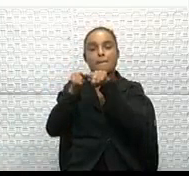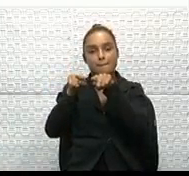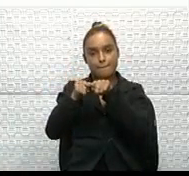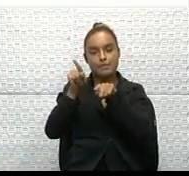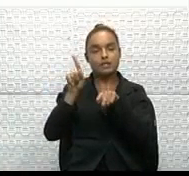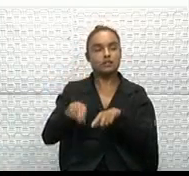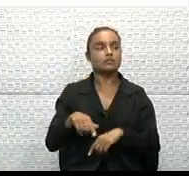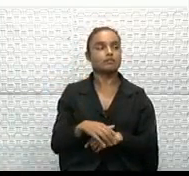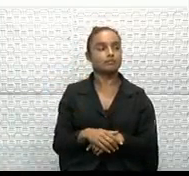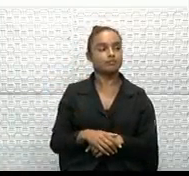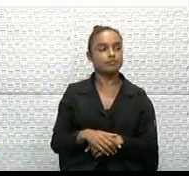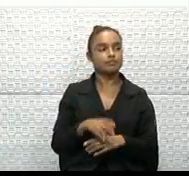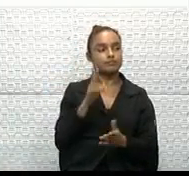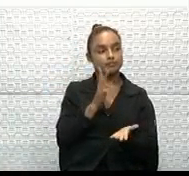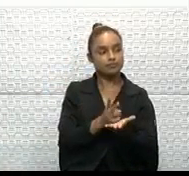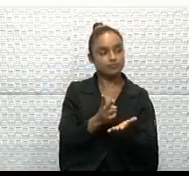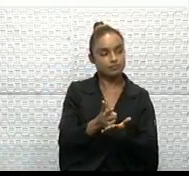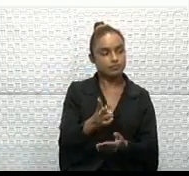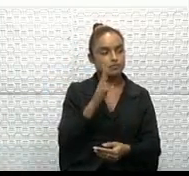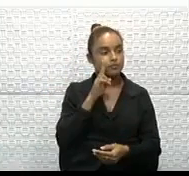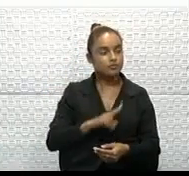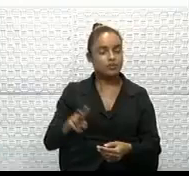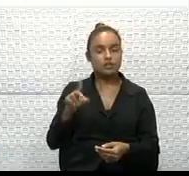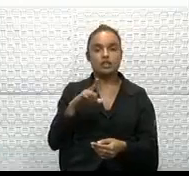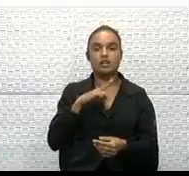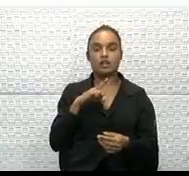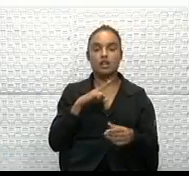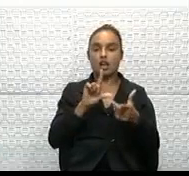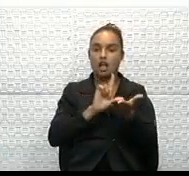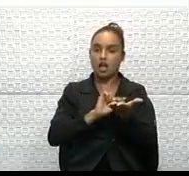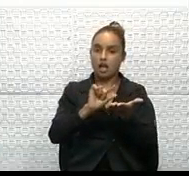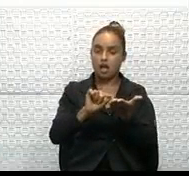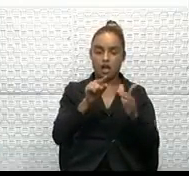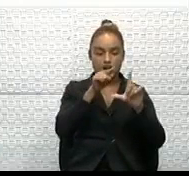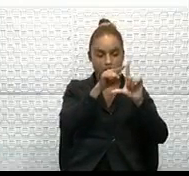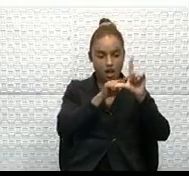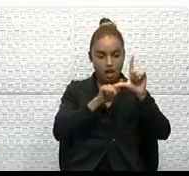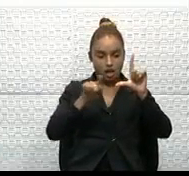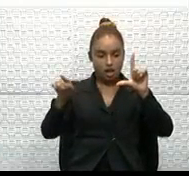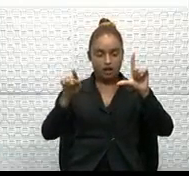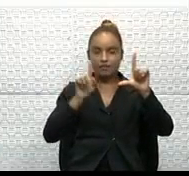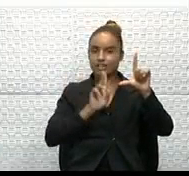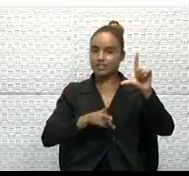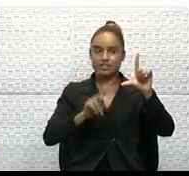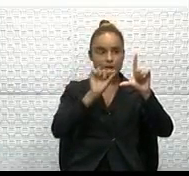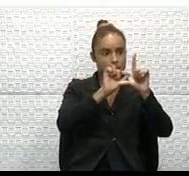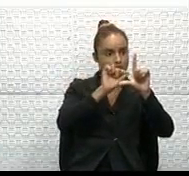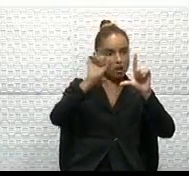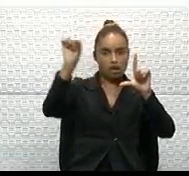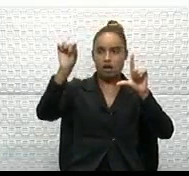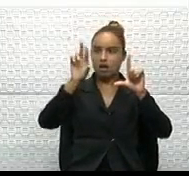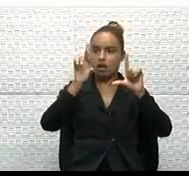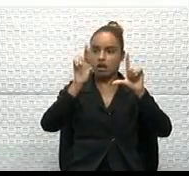recorde. É sempre uma reta. Nós vamos, ao longo da aula,